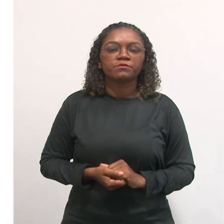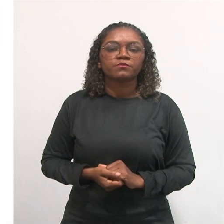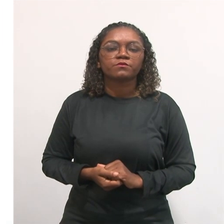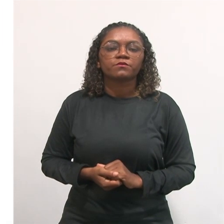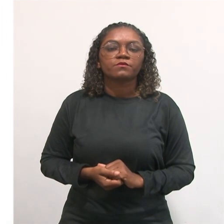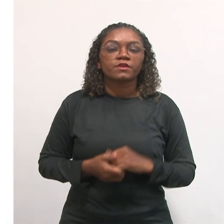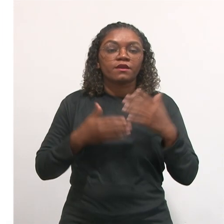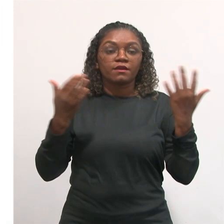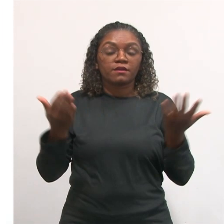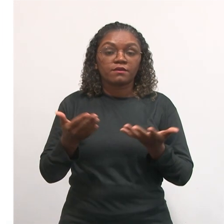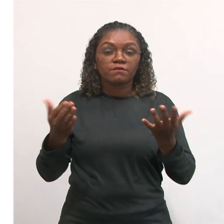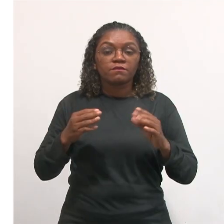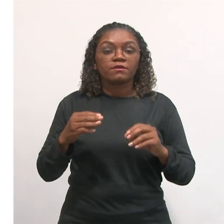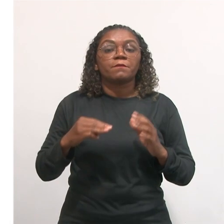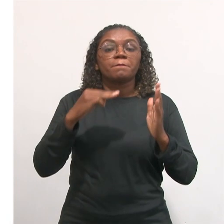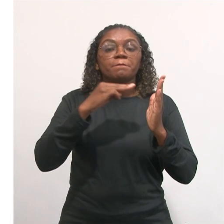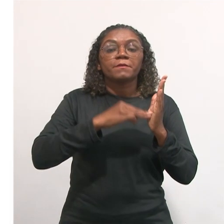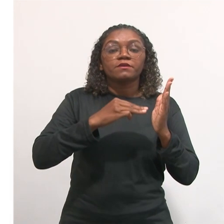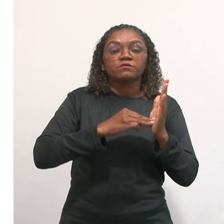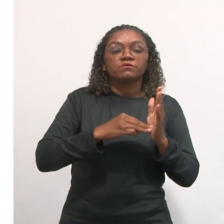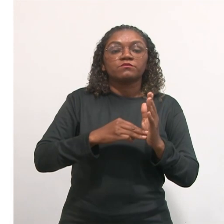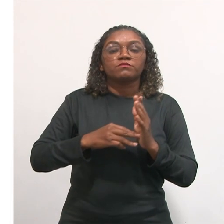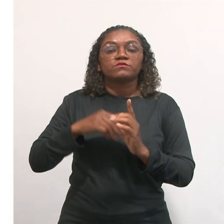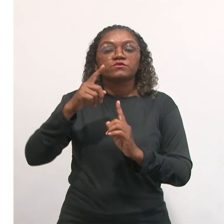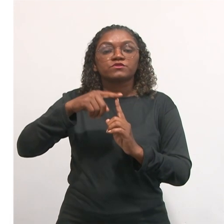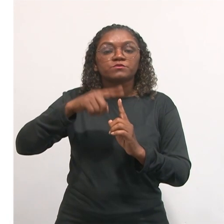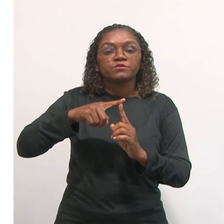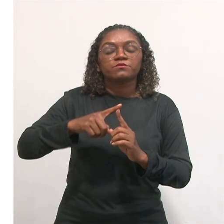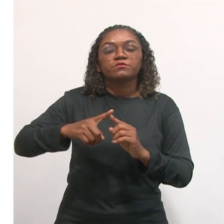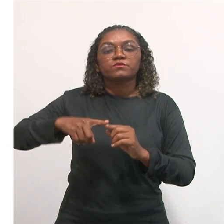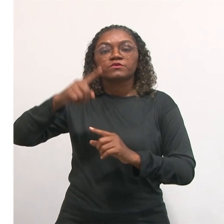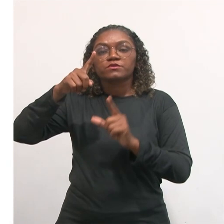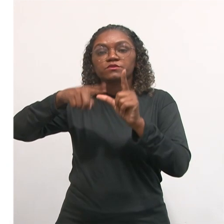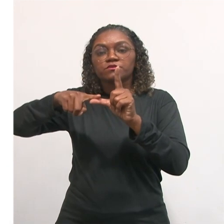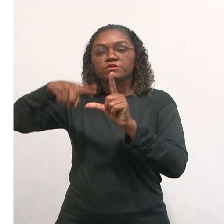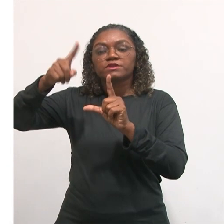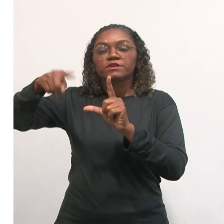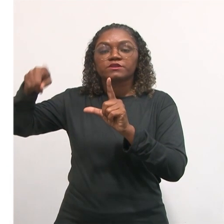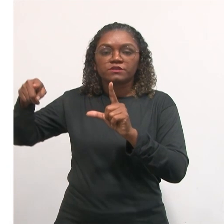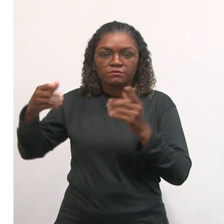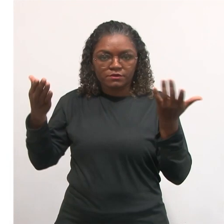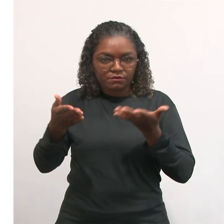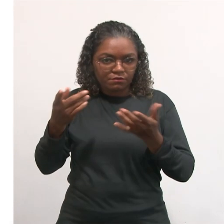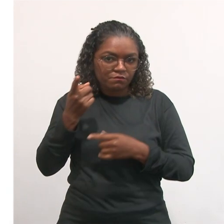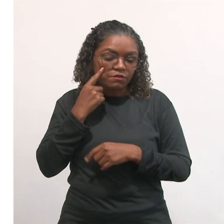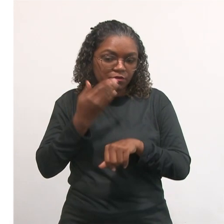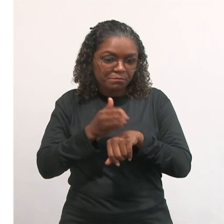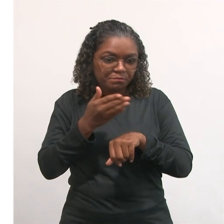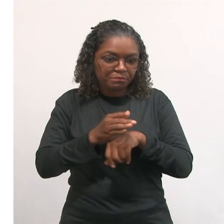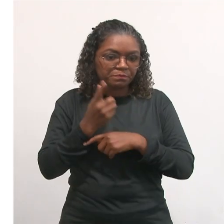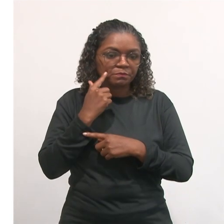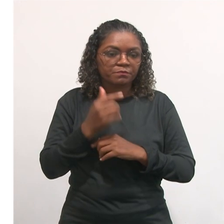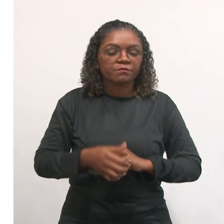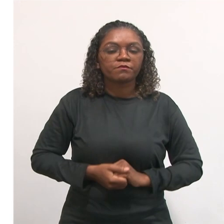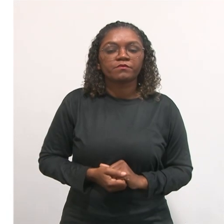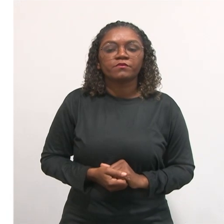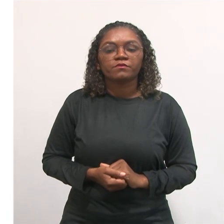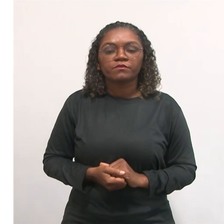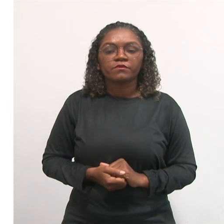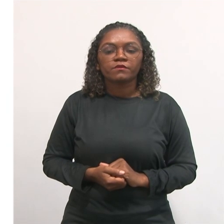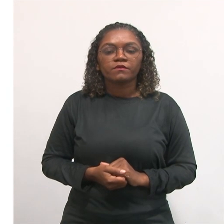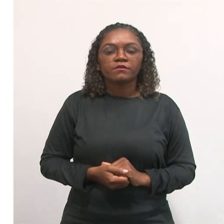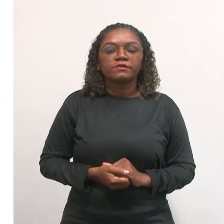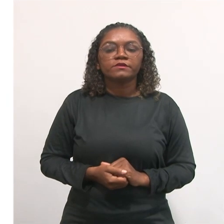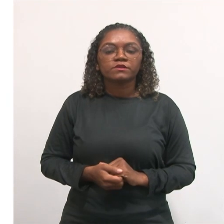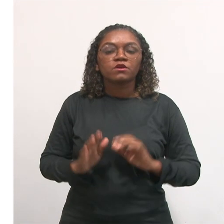E o método estatístico, né? Então vamos fazer agora praticando aqui, por exemplo. Então, por exemplo, a tramitação